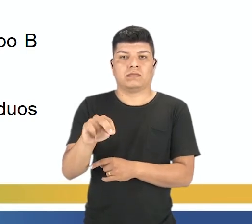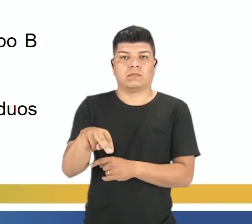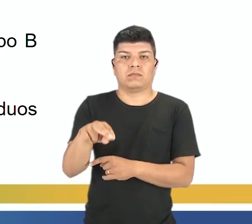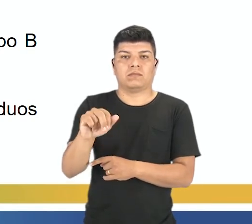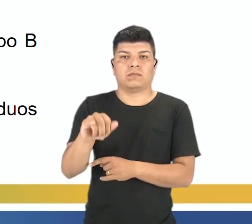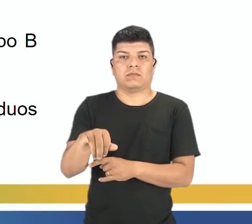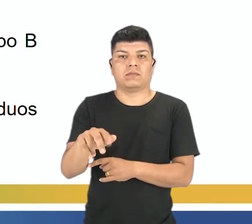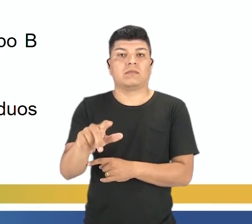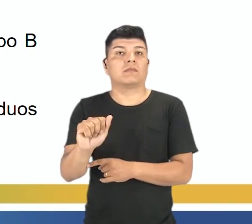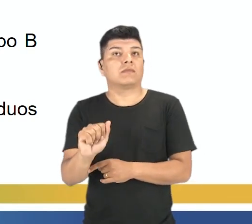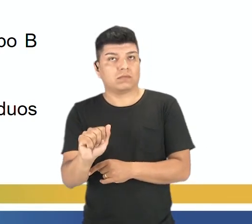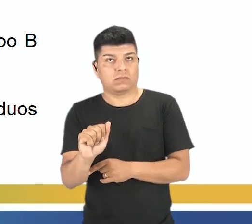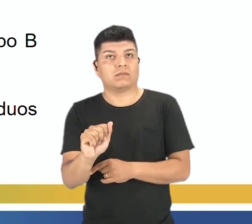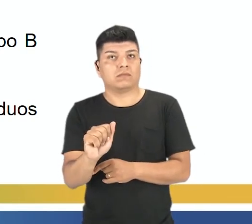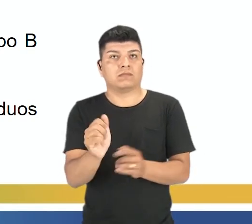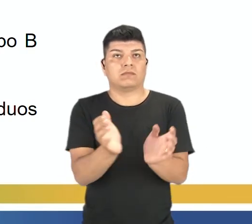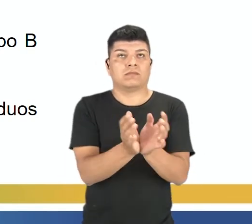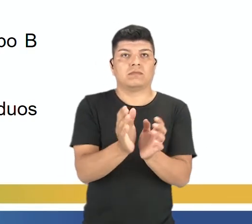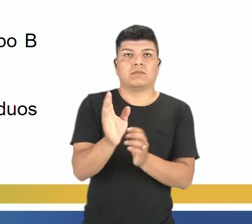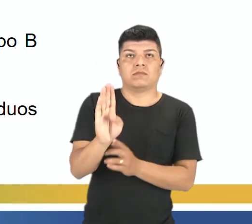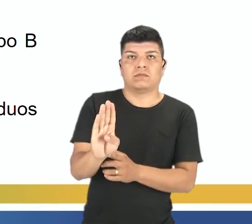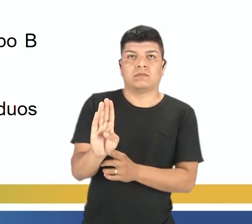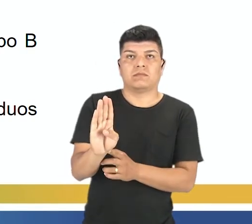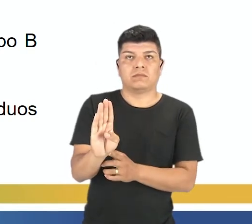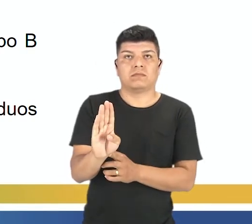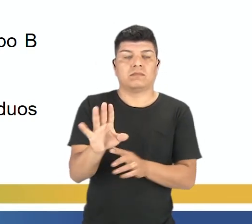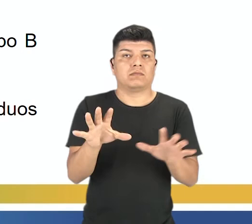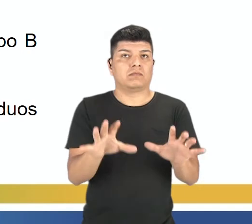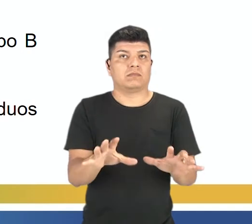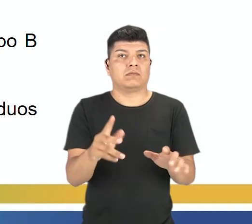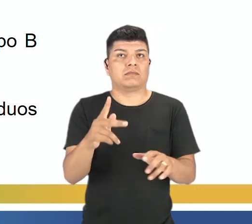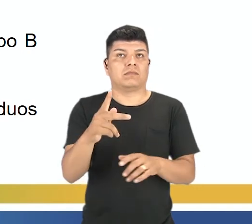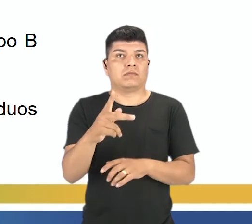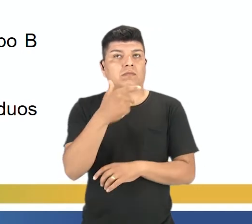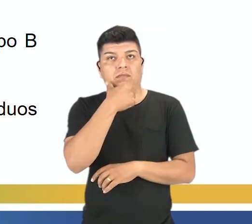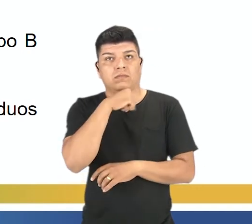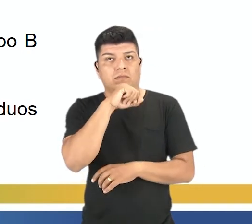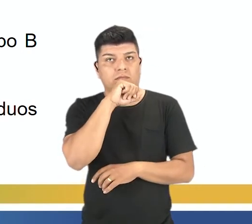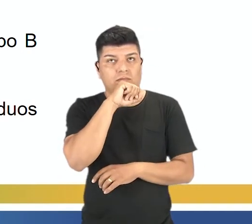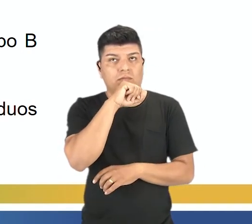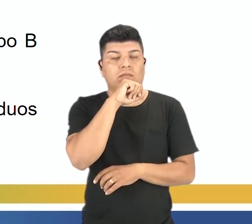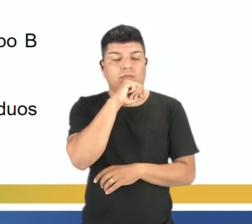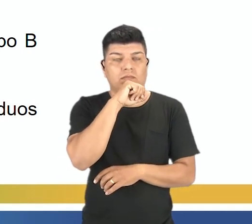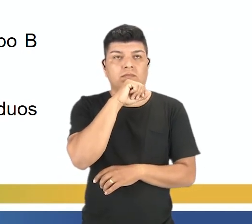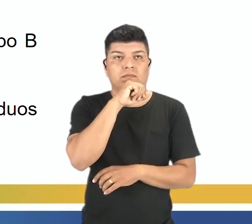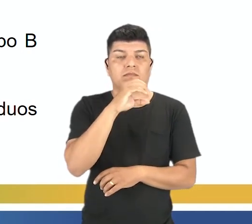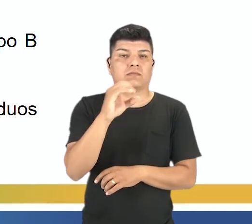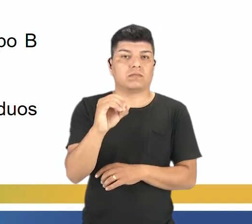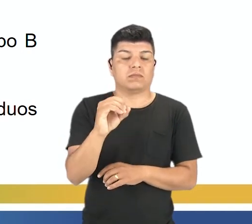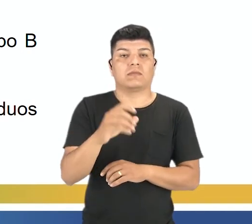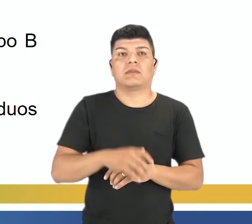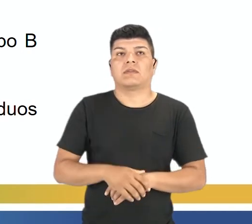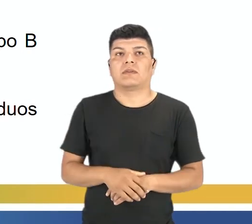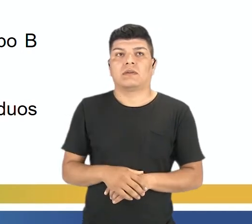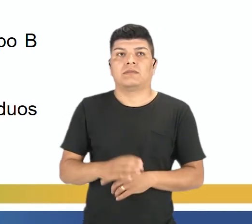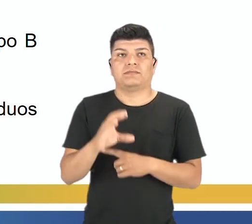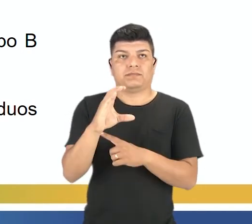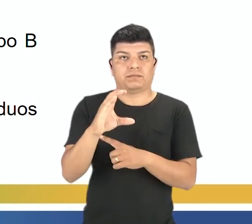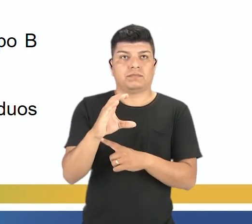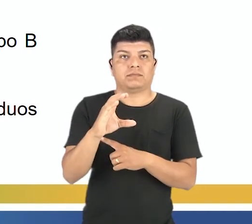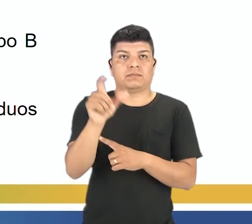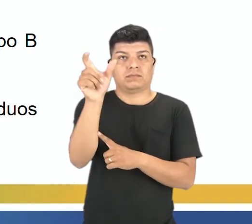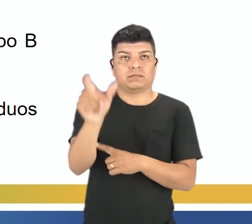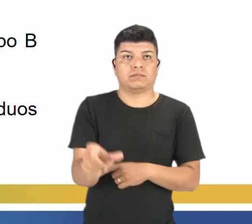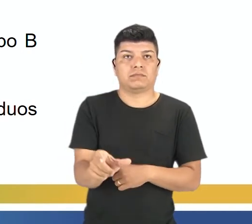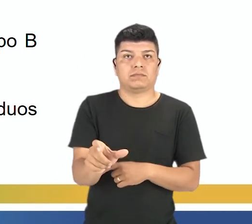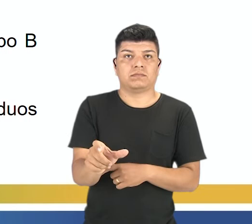Pode. Né? Os indivíduos pertencentes ao grupo AB não podem ser filhos, não podem ter filhos